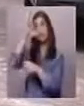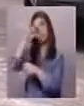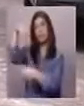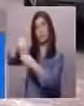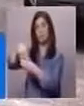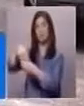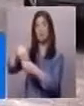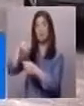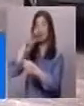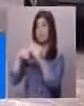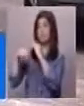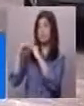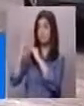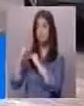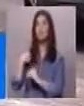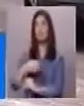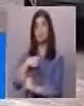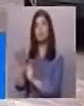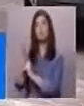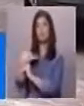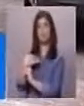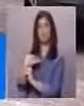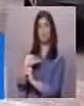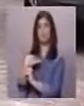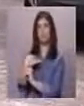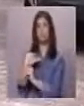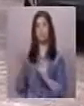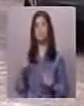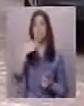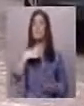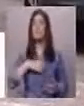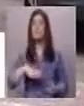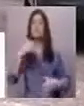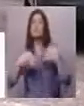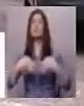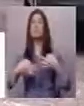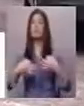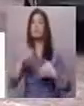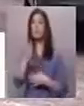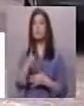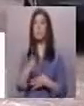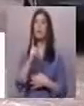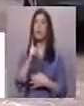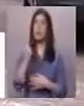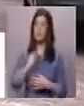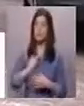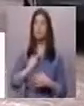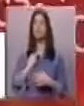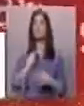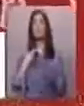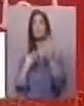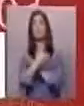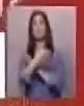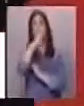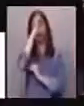discriminada. Sim. E o que é que seria de justiça? A justiça será passar por uma integração direta para os quadros. É